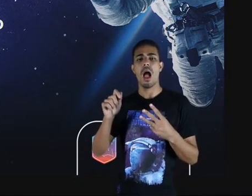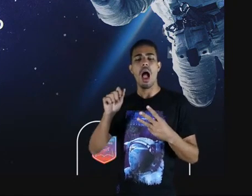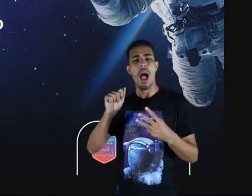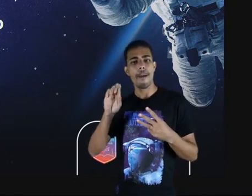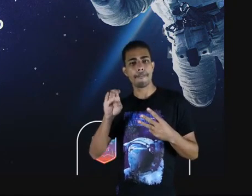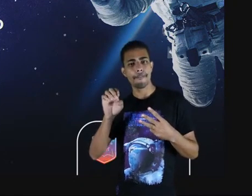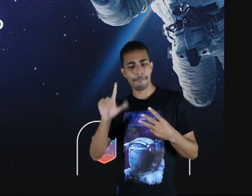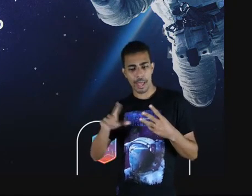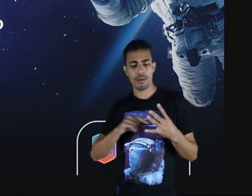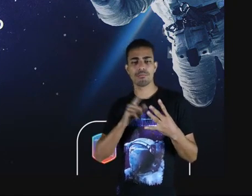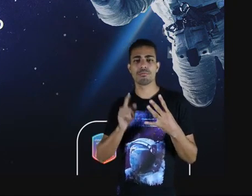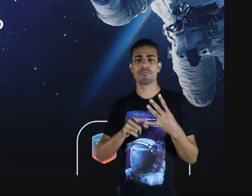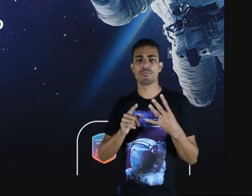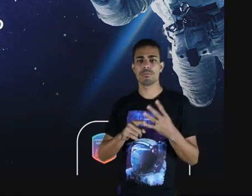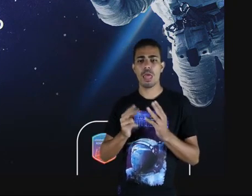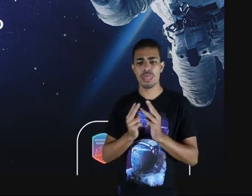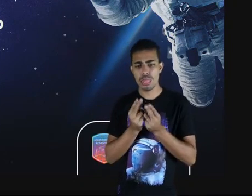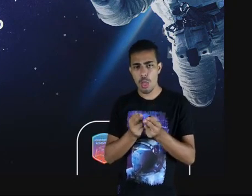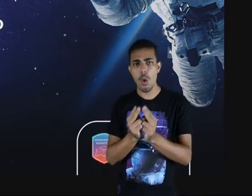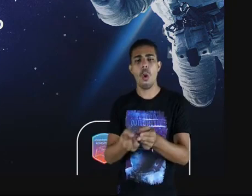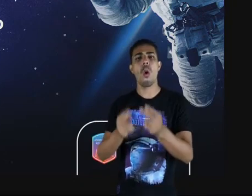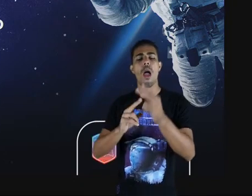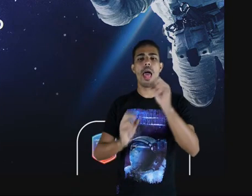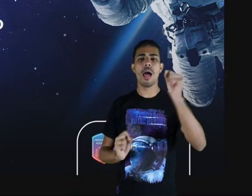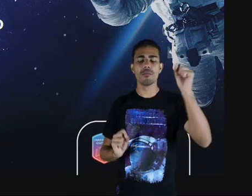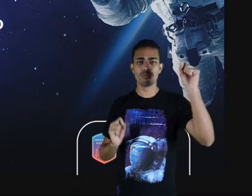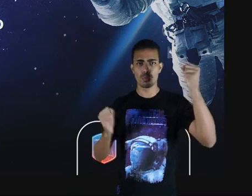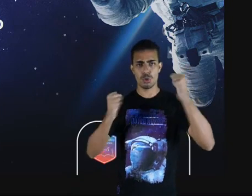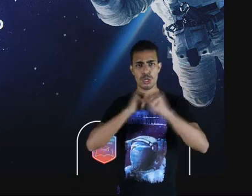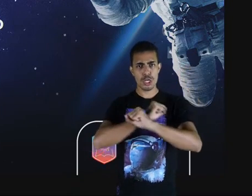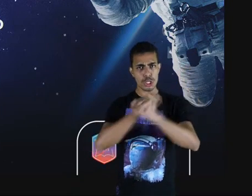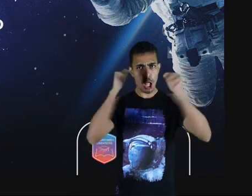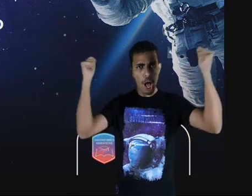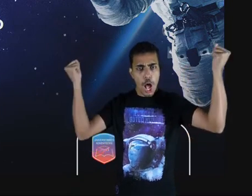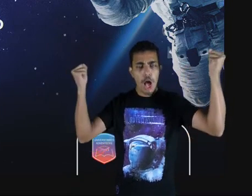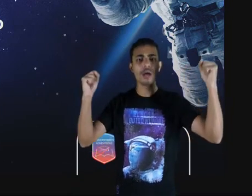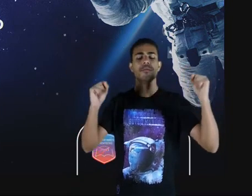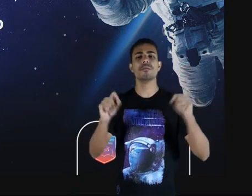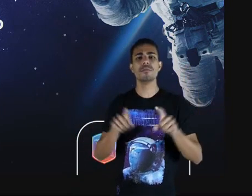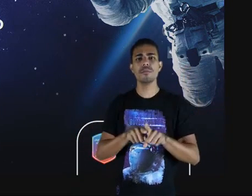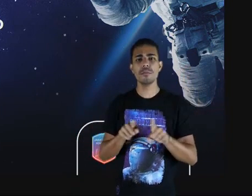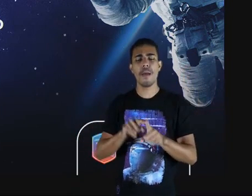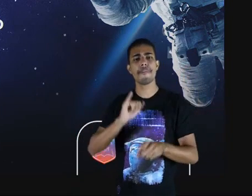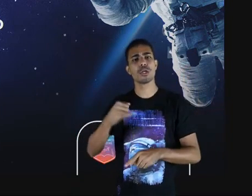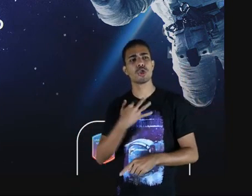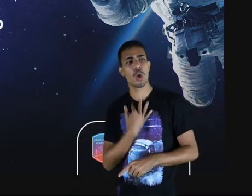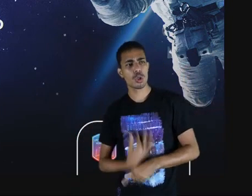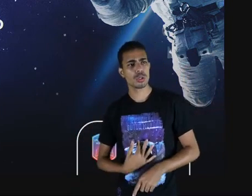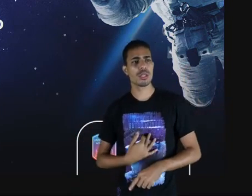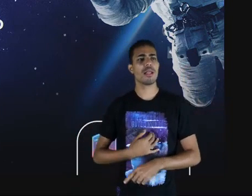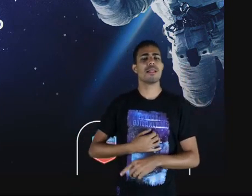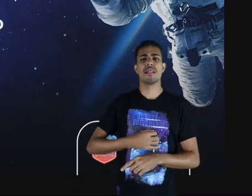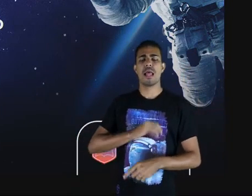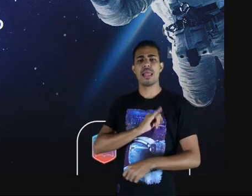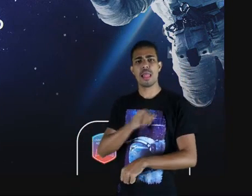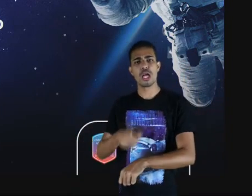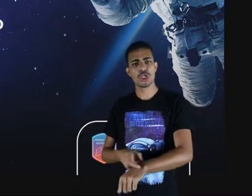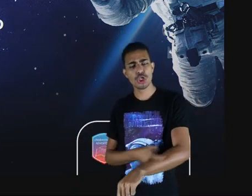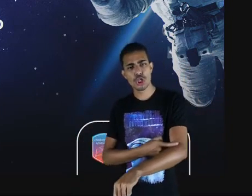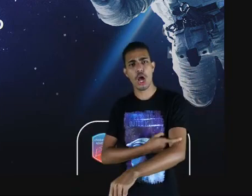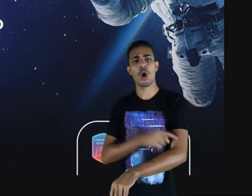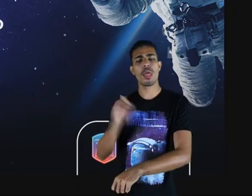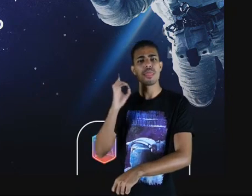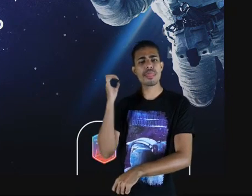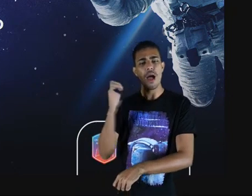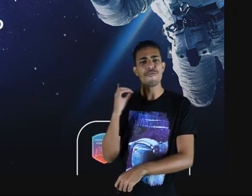Enoque, Noé, Isaac, Sansão, Abraão, Sara, Moisés, José, Jefté, Jacó, Baraque,